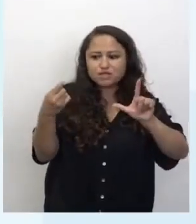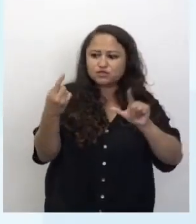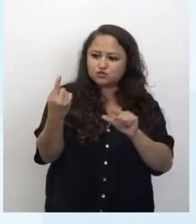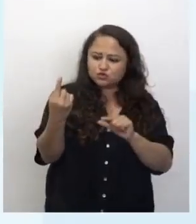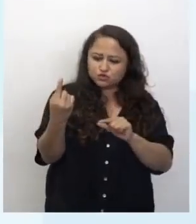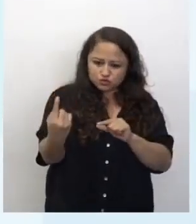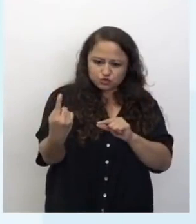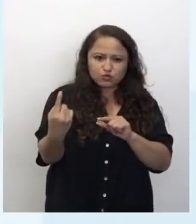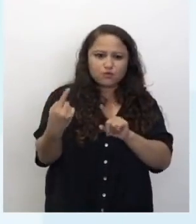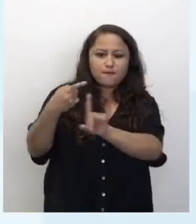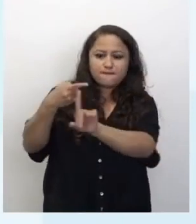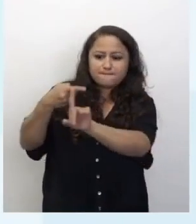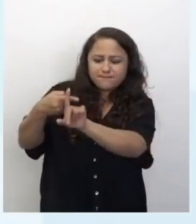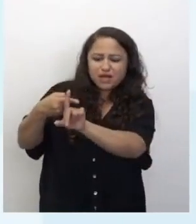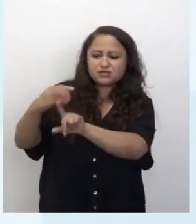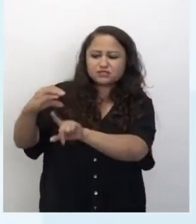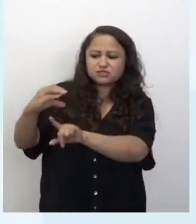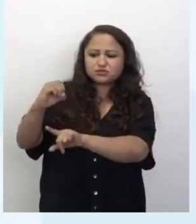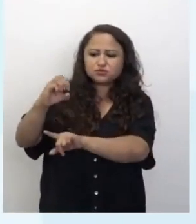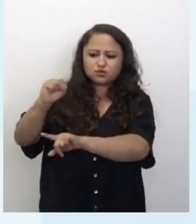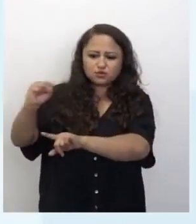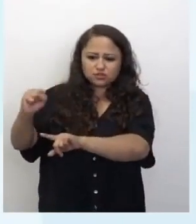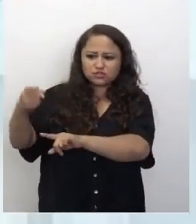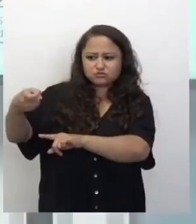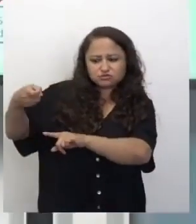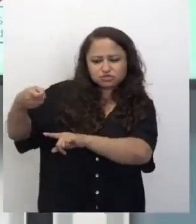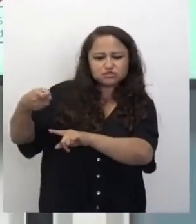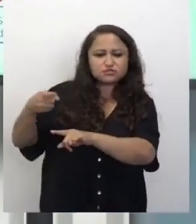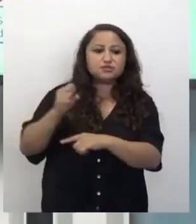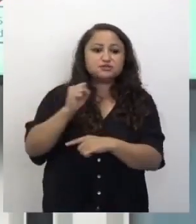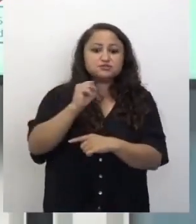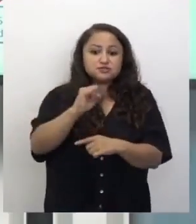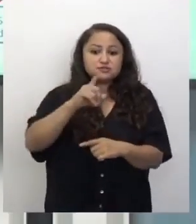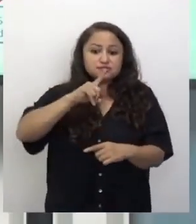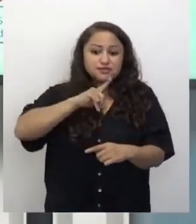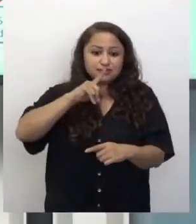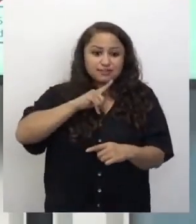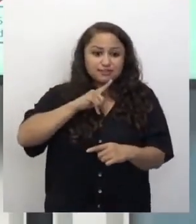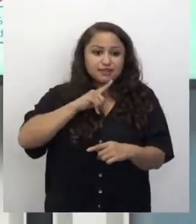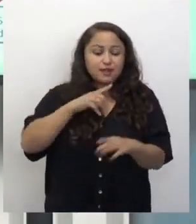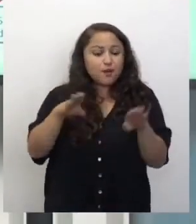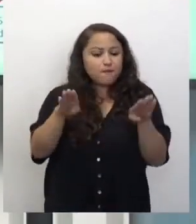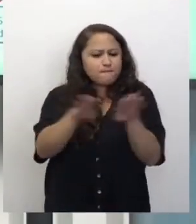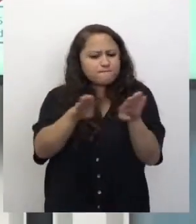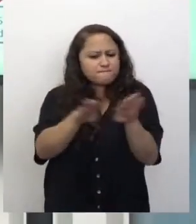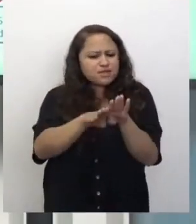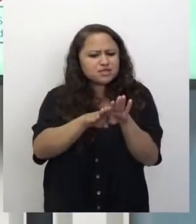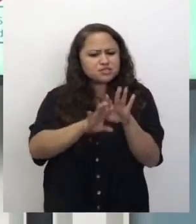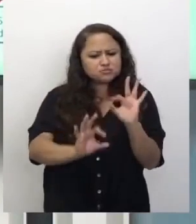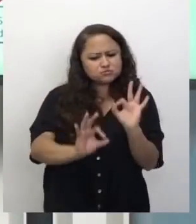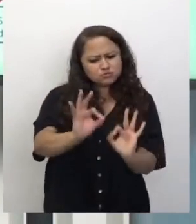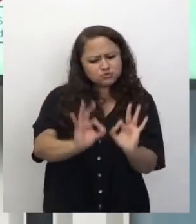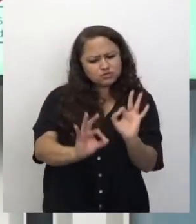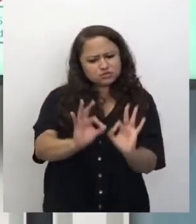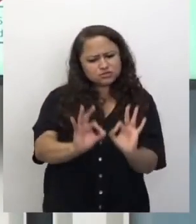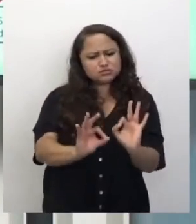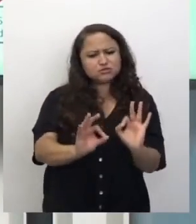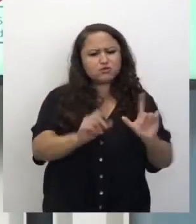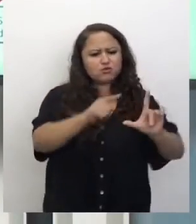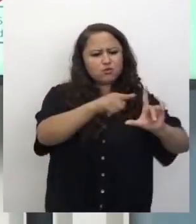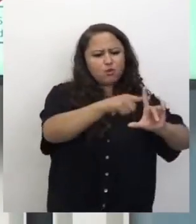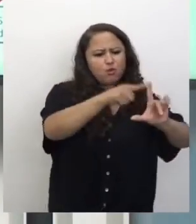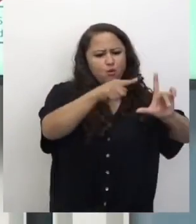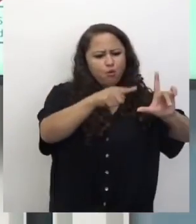x. Então, se a sua ondinha tem o mesmo formato da ondinha